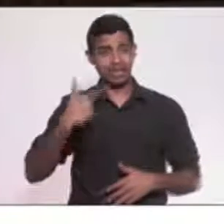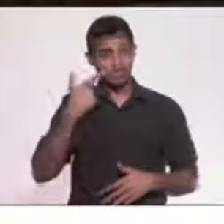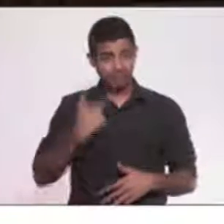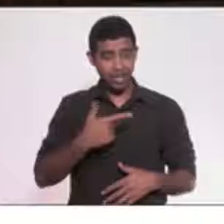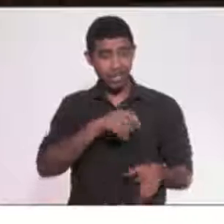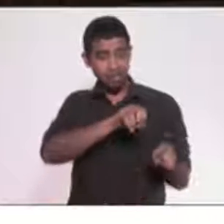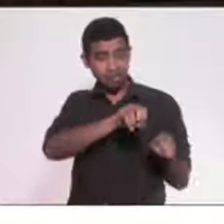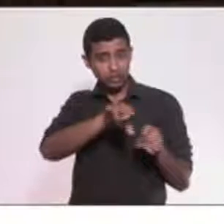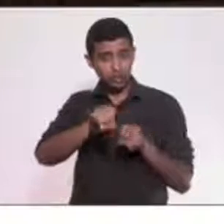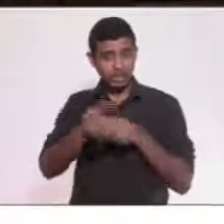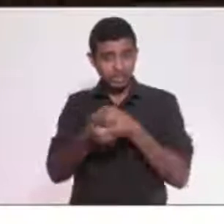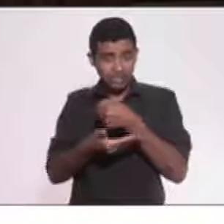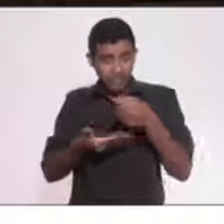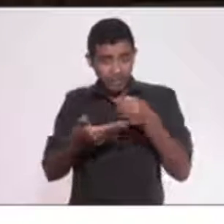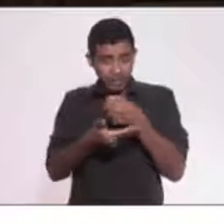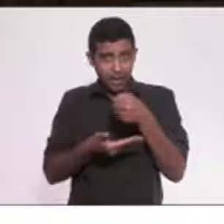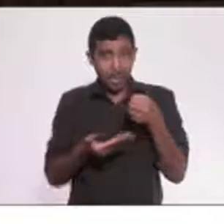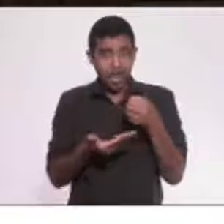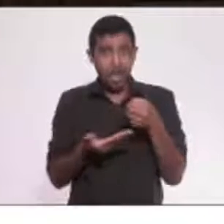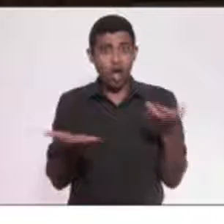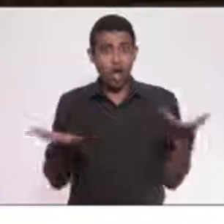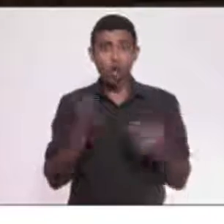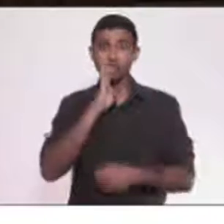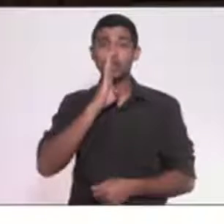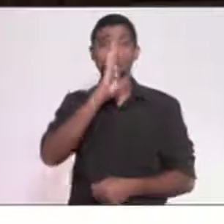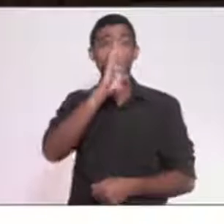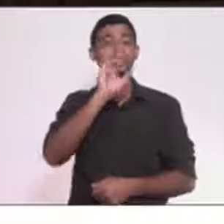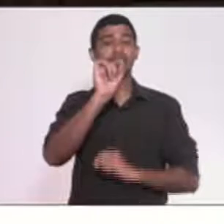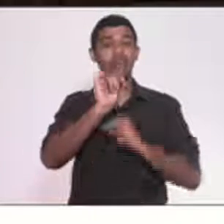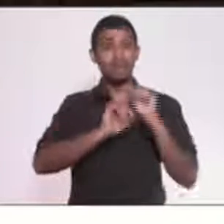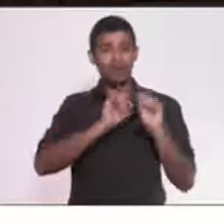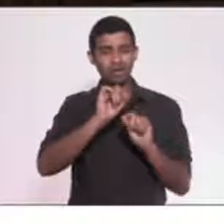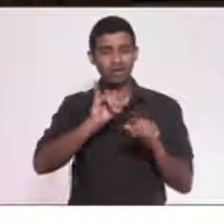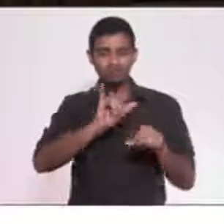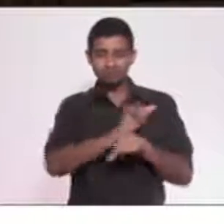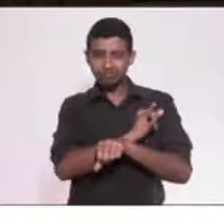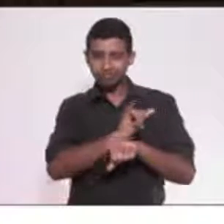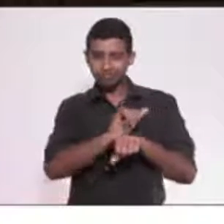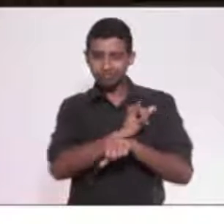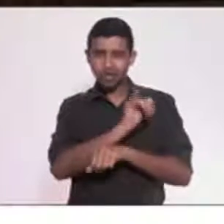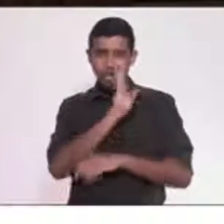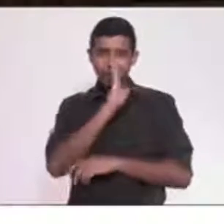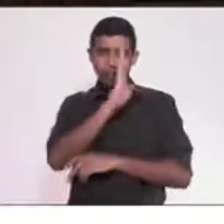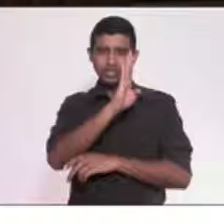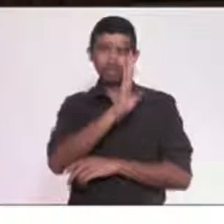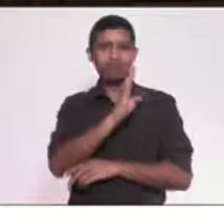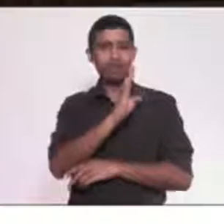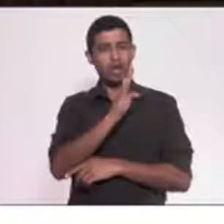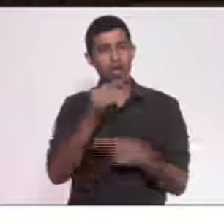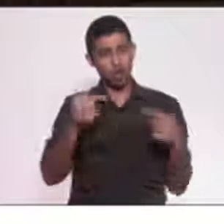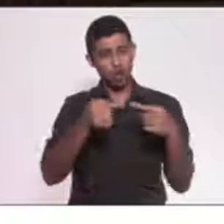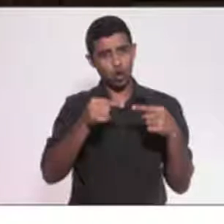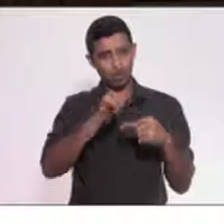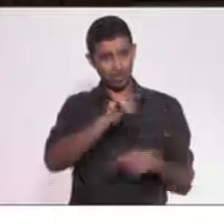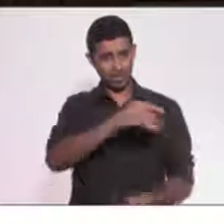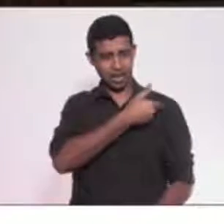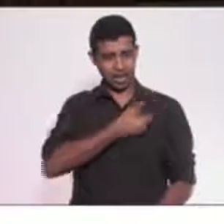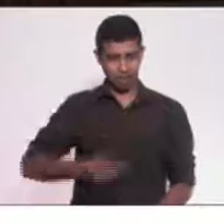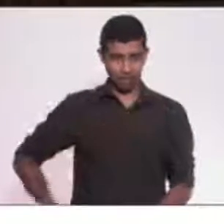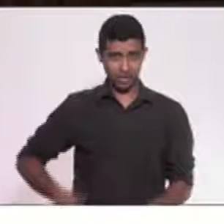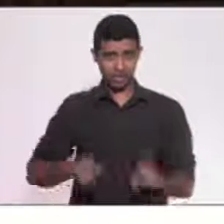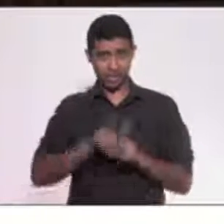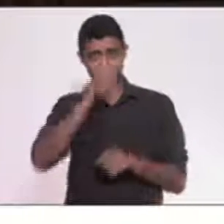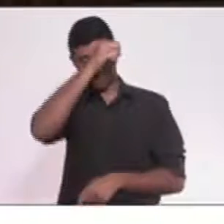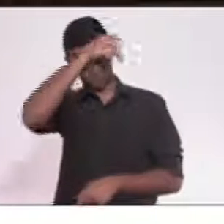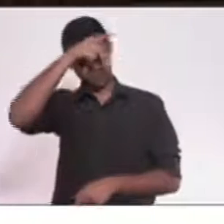básica, o grande dispositivo hoje, o grande mecanismo à disposição do ente municipal e do ente estadual,